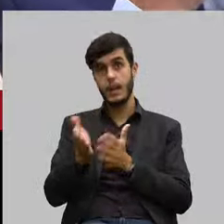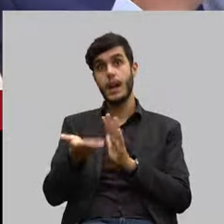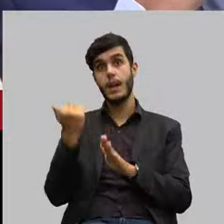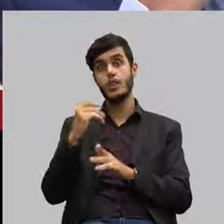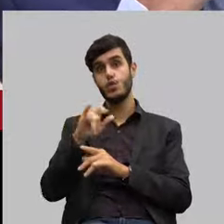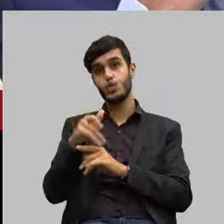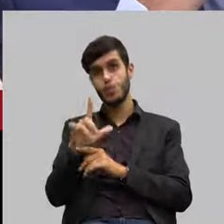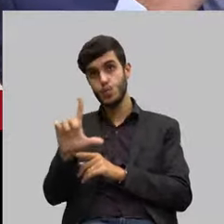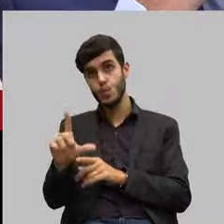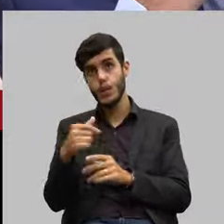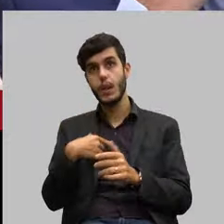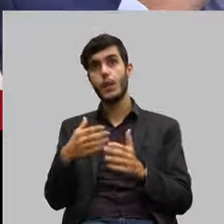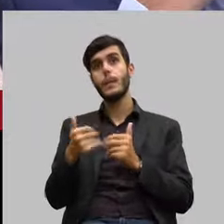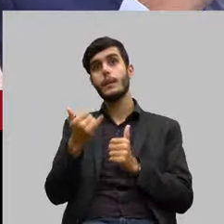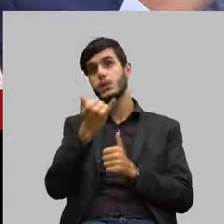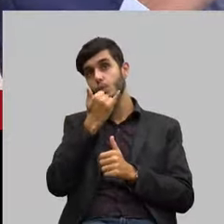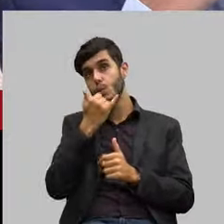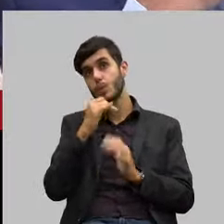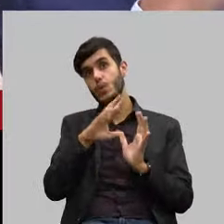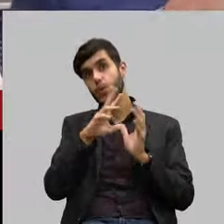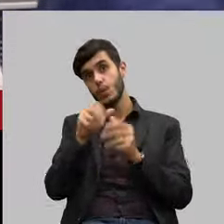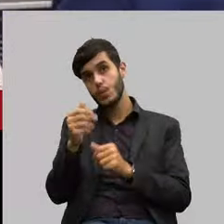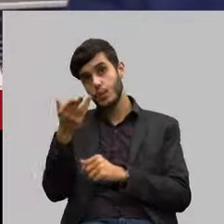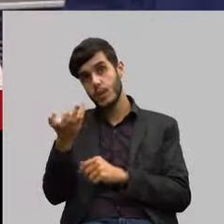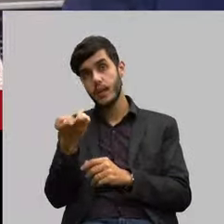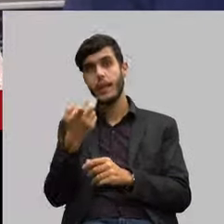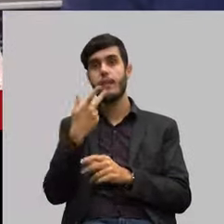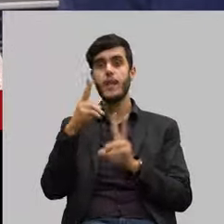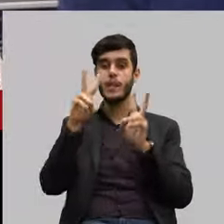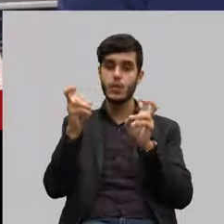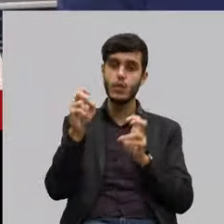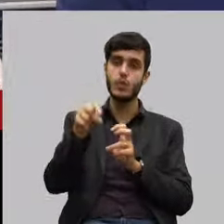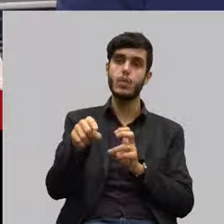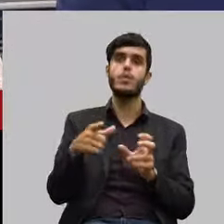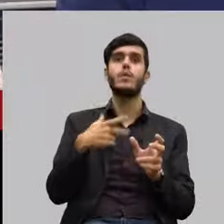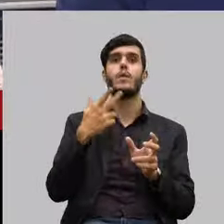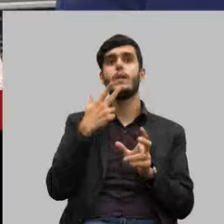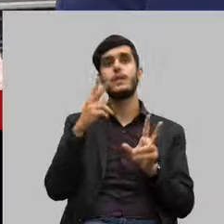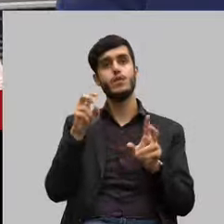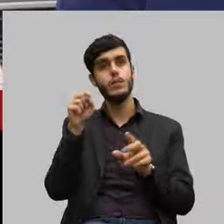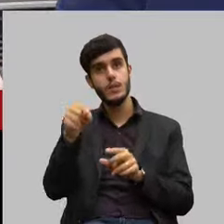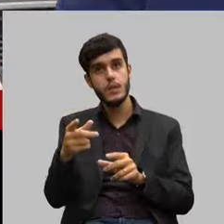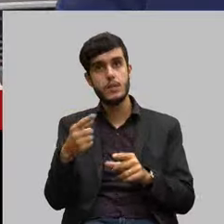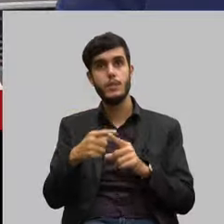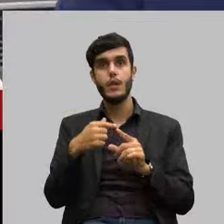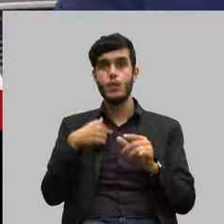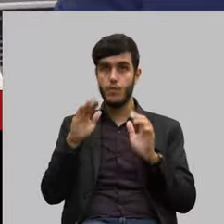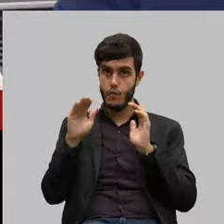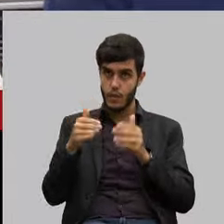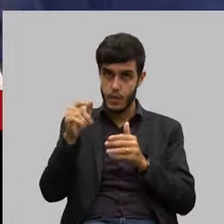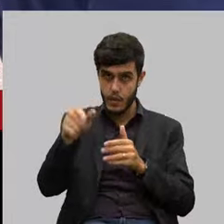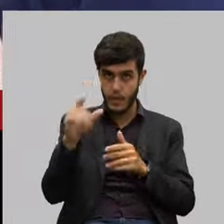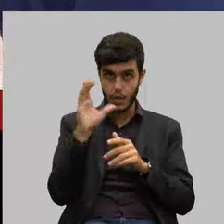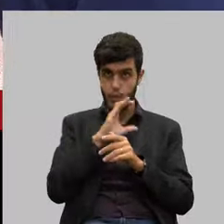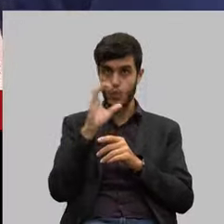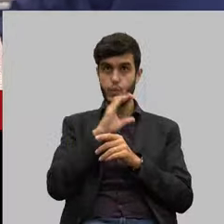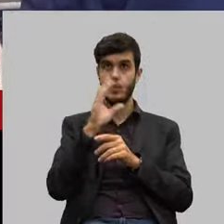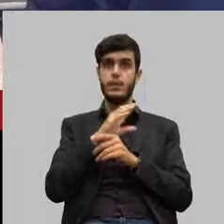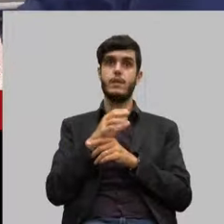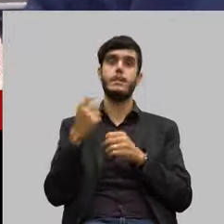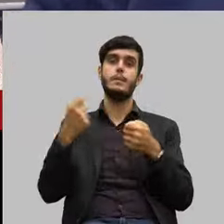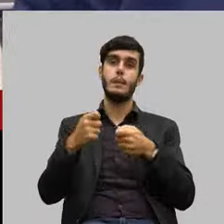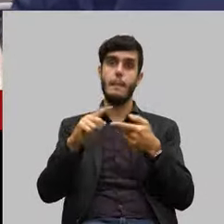isso que eu peço desculpas a todo mundo que queria outros assuntos que eu pudesse abordar com a Seplag mas eu foquei nesse pela urgência e pela necessidade a